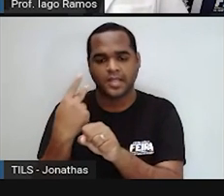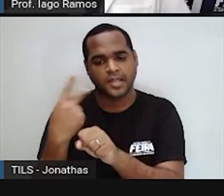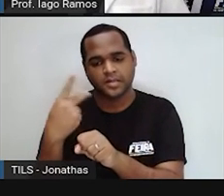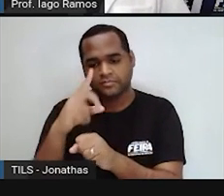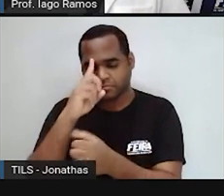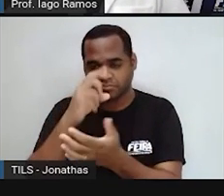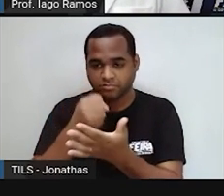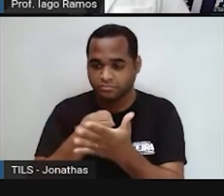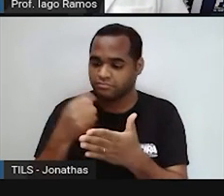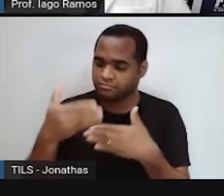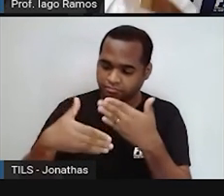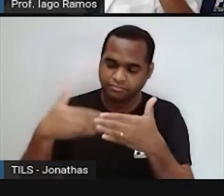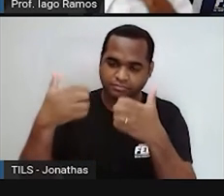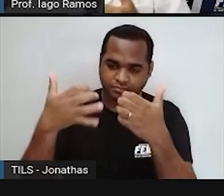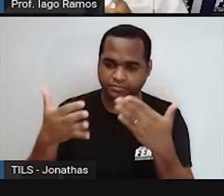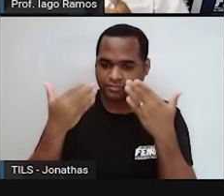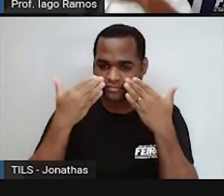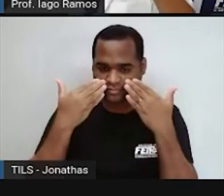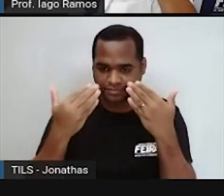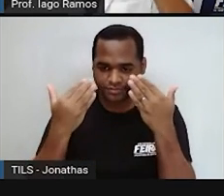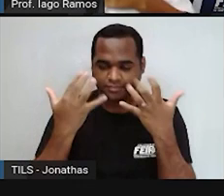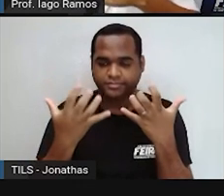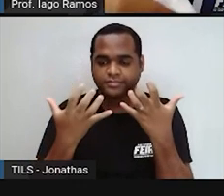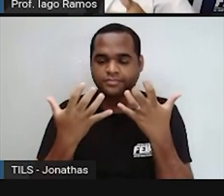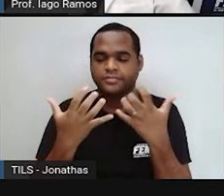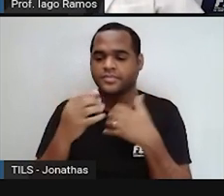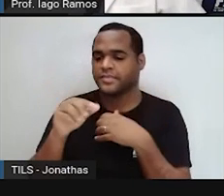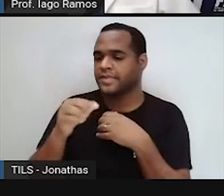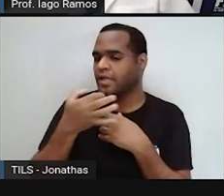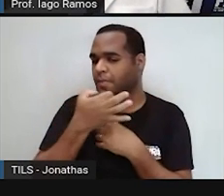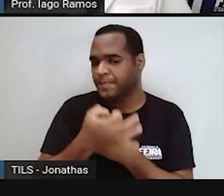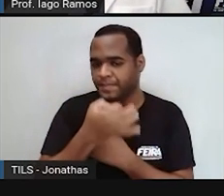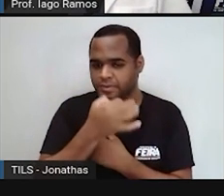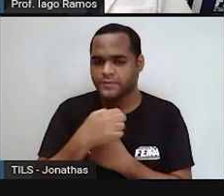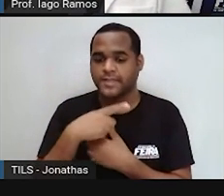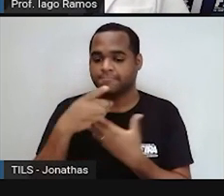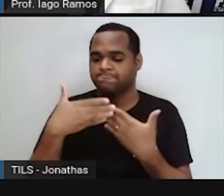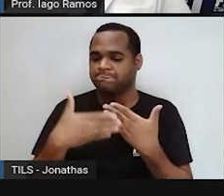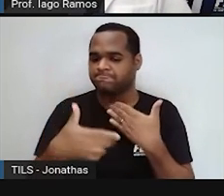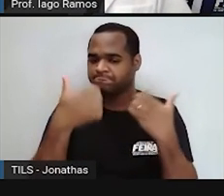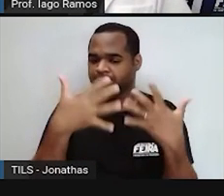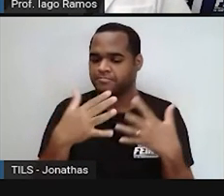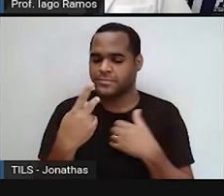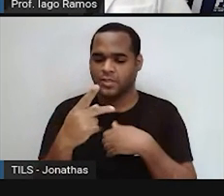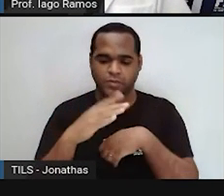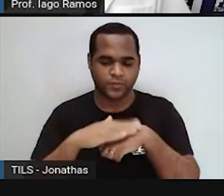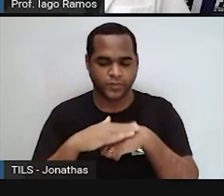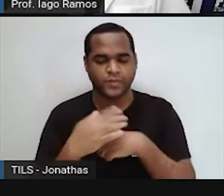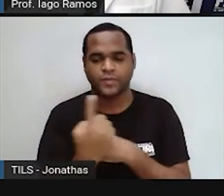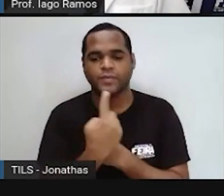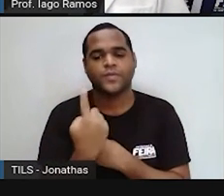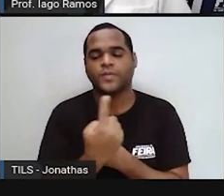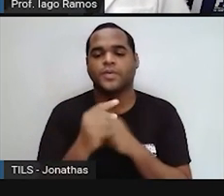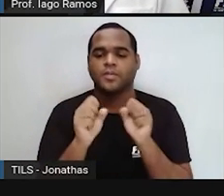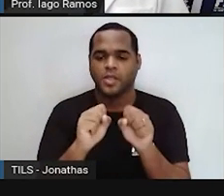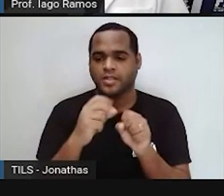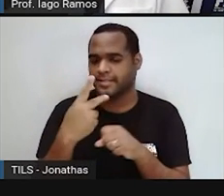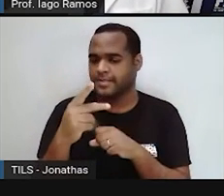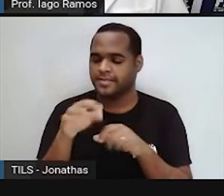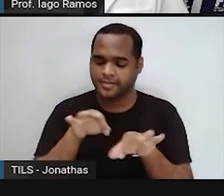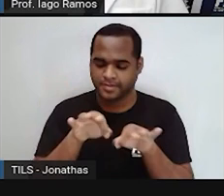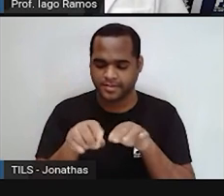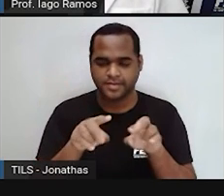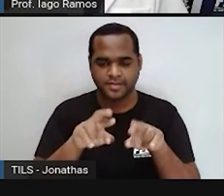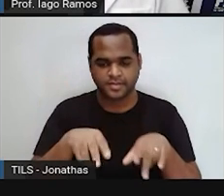eu acabei de te mostrar com essas dicas você pode sim a partir daí fazer sozinho fazer sozinha e vai